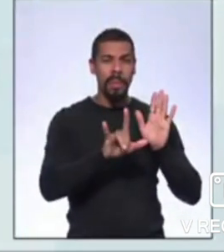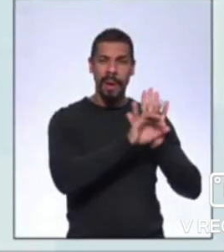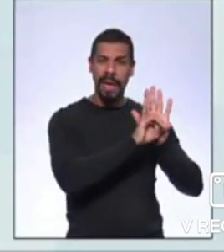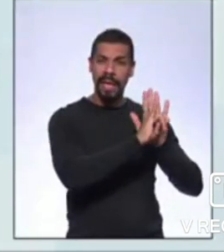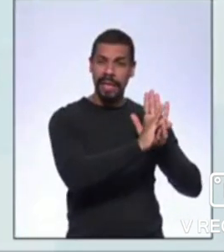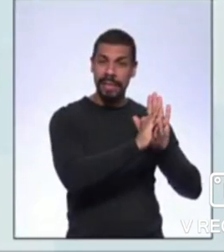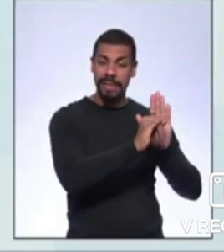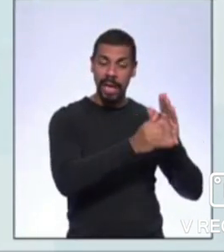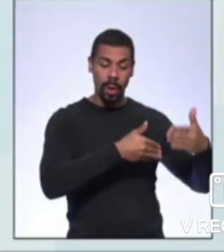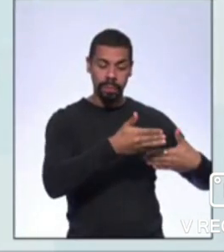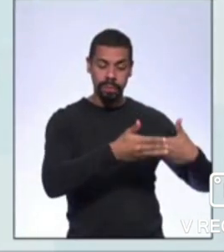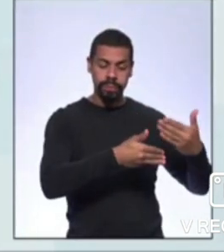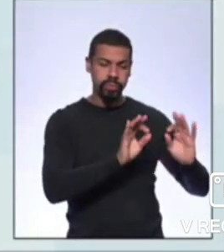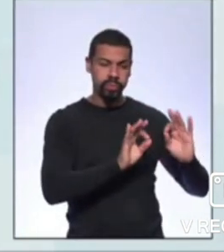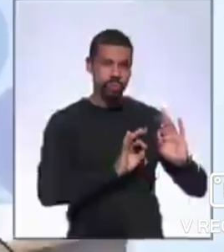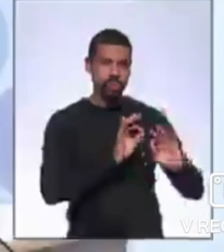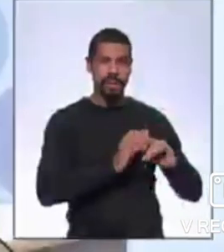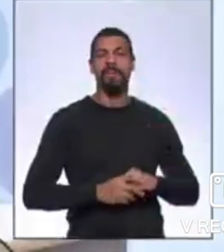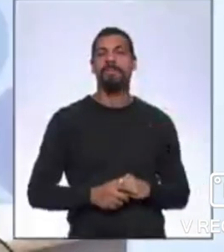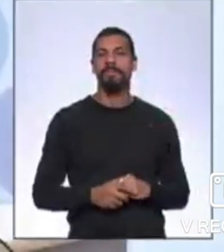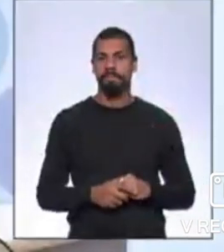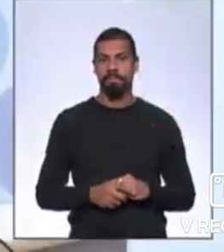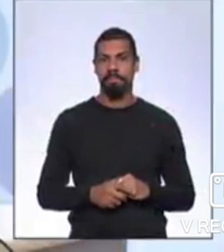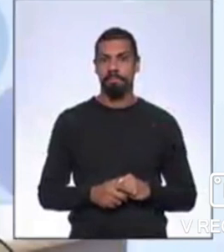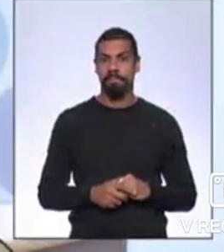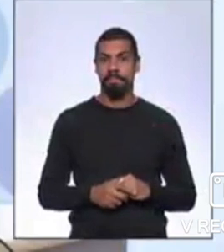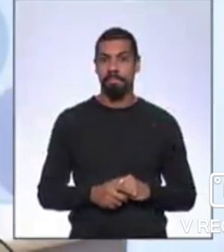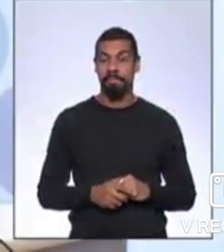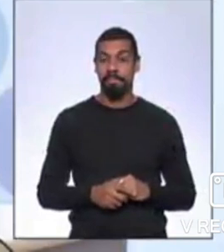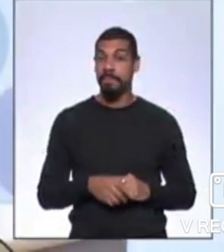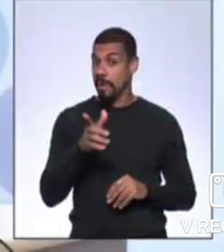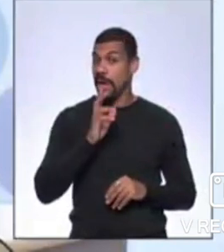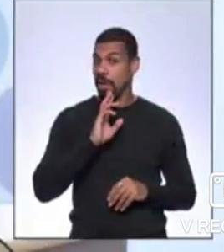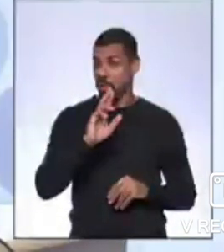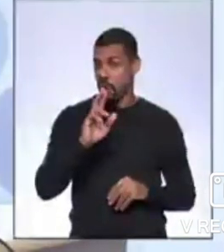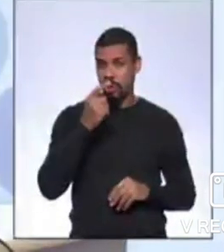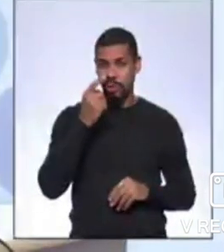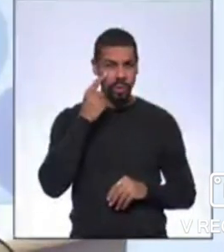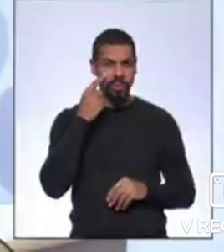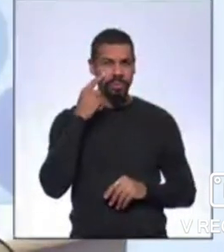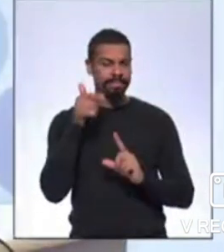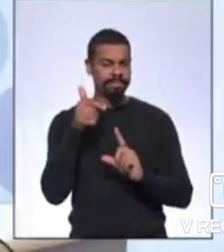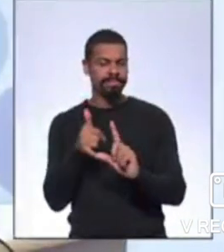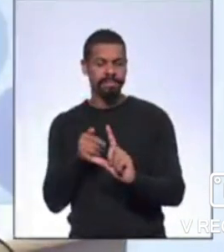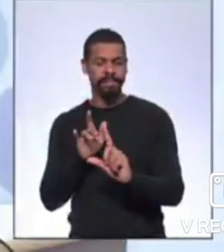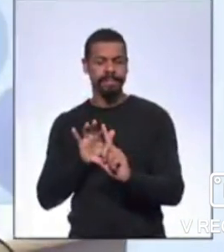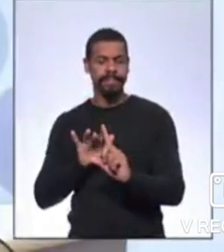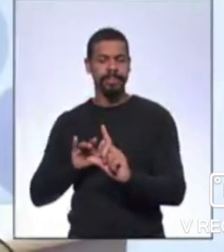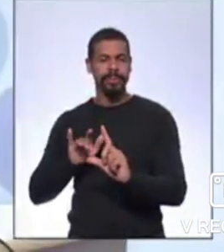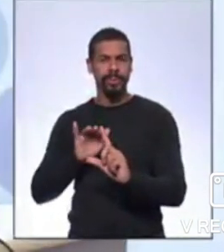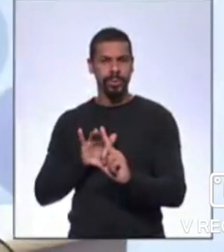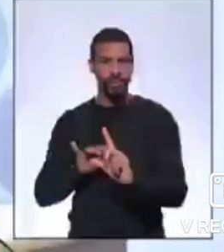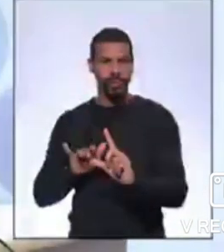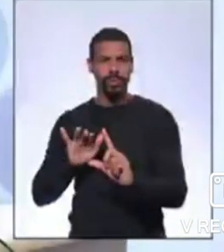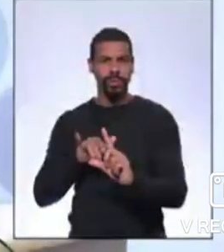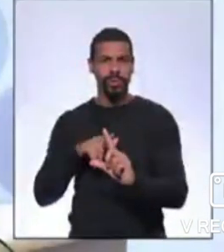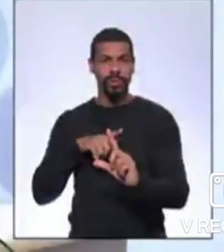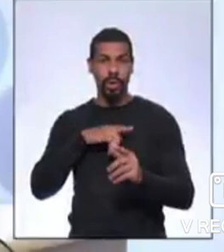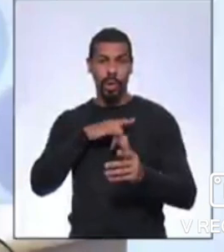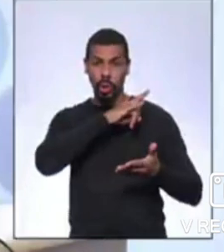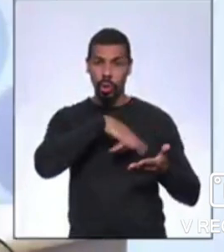estruturação e organização. Então, olha só, pessoal, quem já viu, quem já verificou qual é o documento que